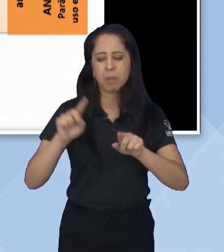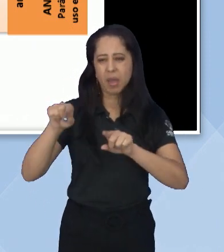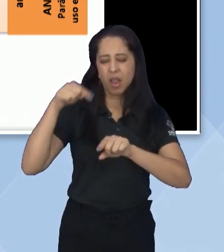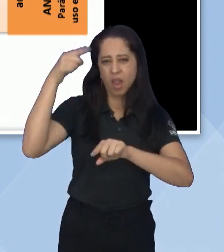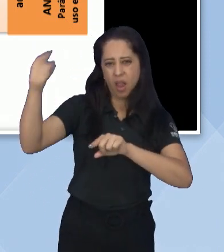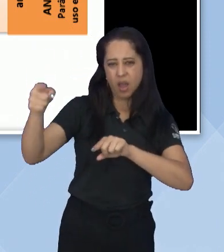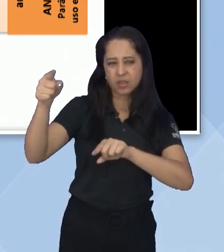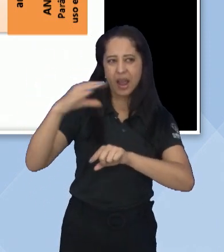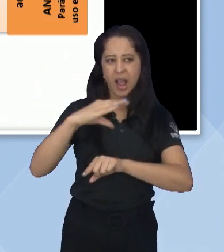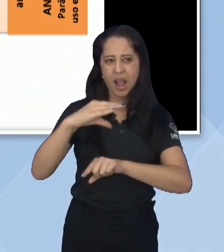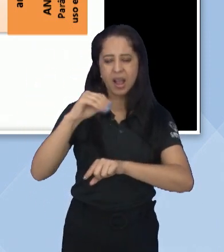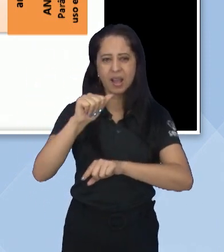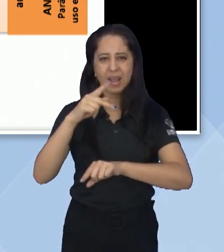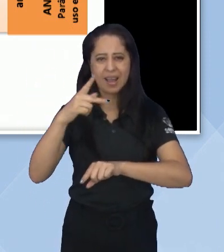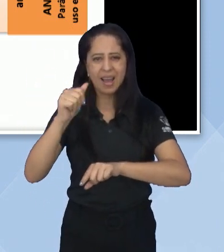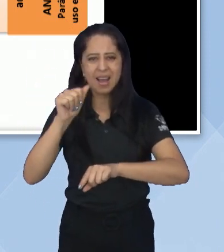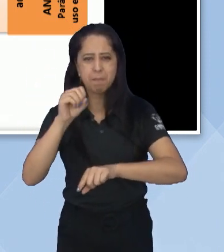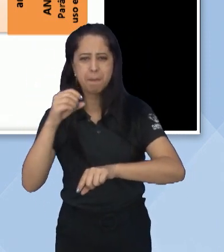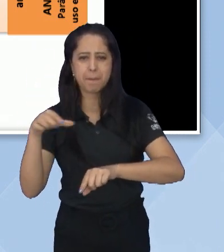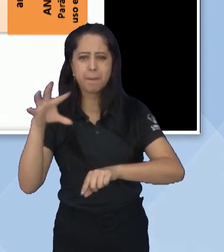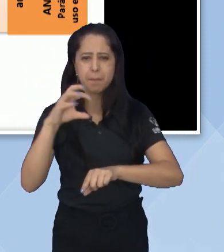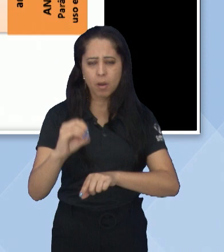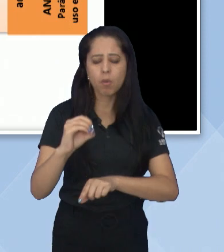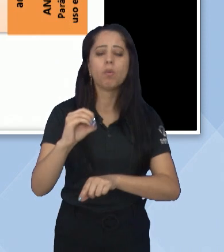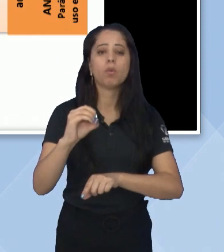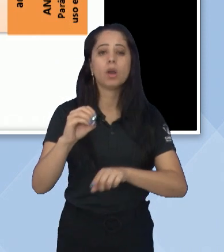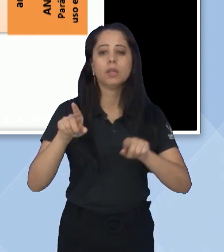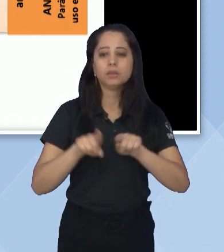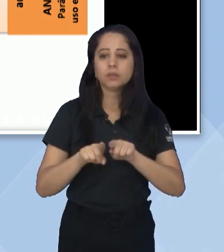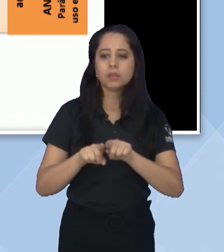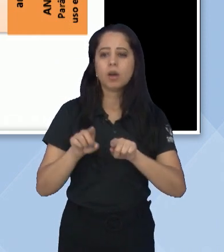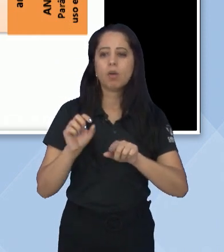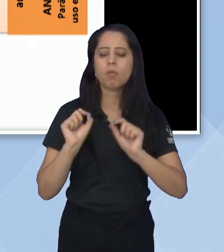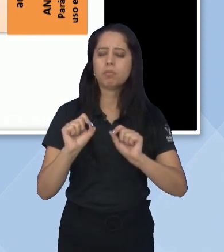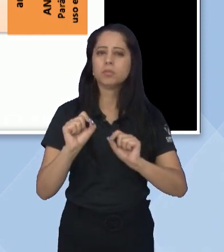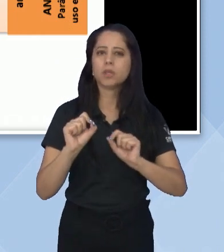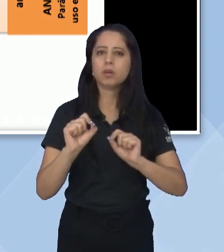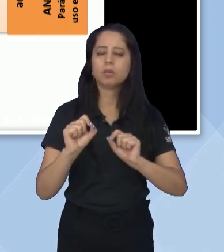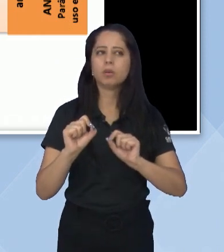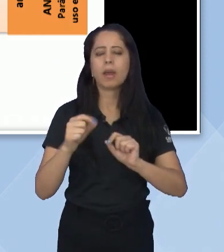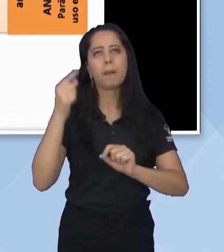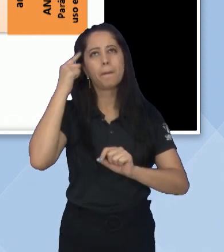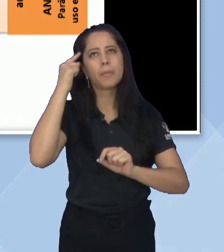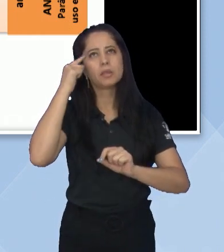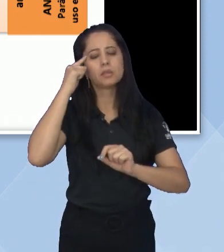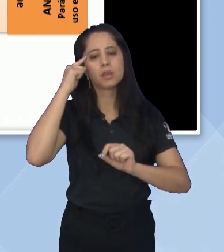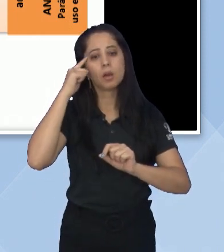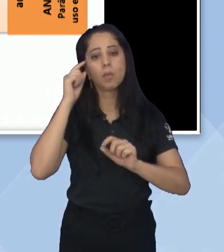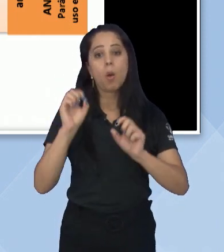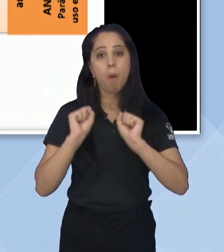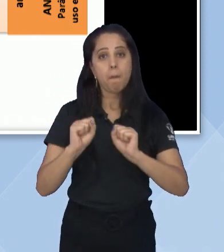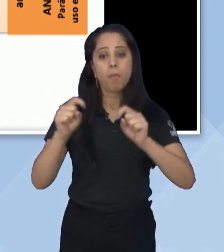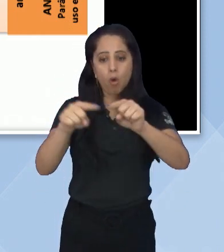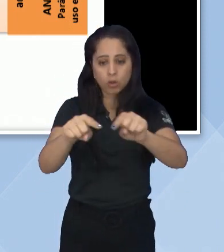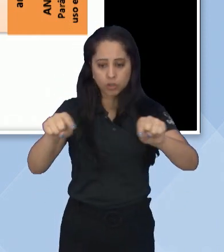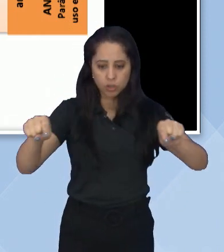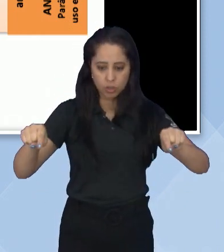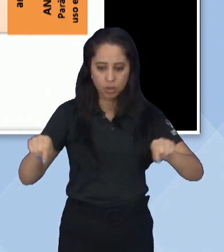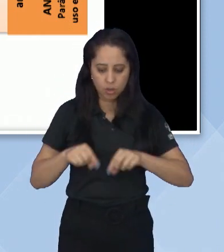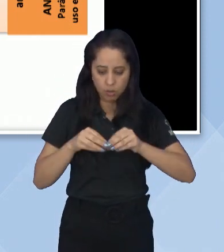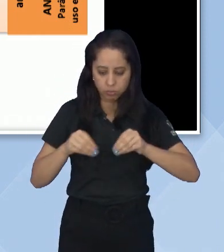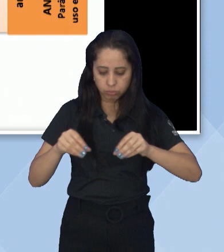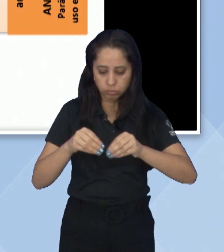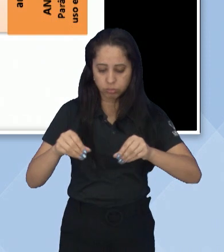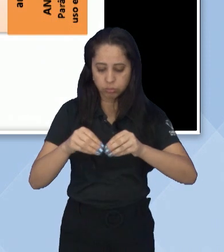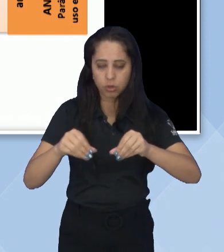Capão grosso tem algumas glebas lá e a gente acha oportuno permitir que lotes com de ZR né para zona residenciais fechadas